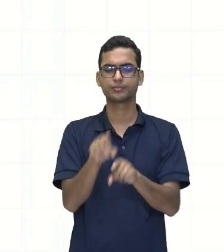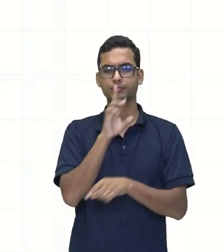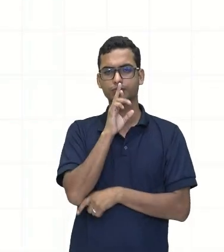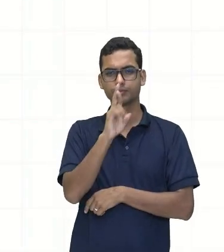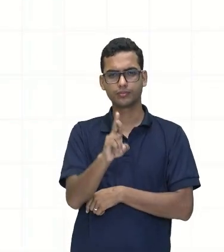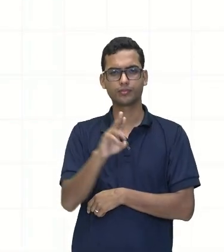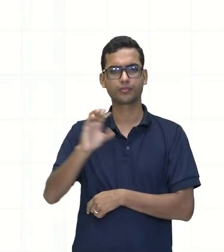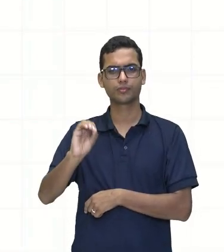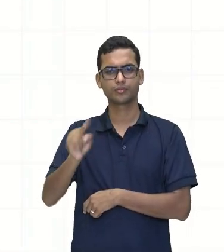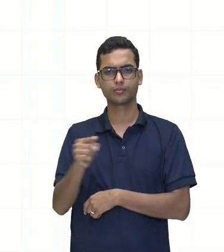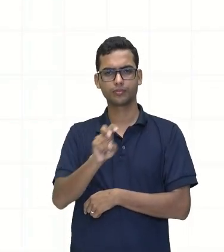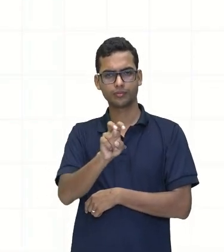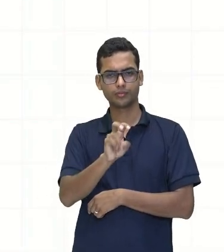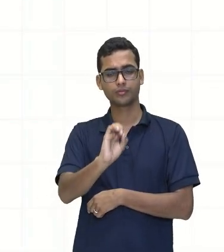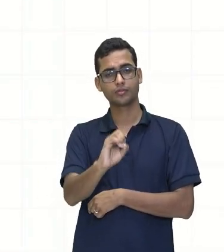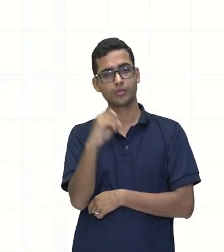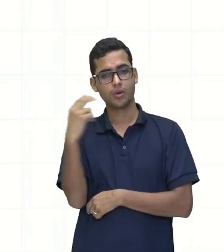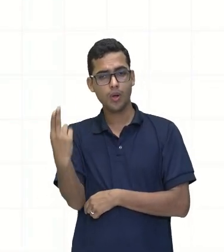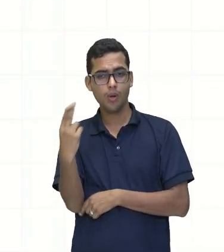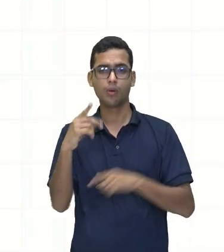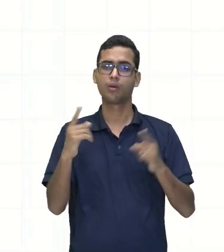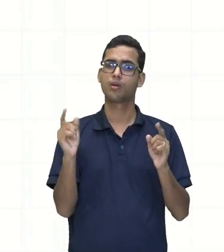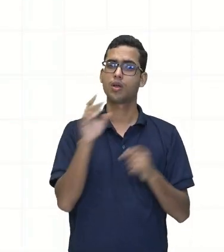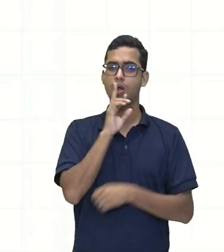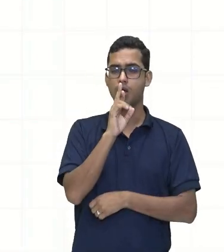0,5 ou 50%.